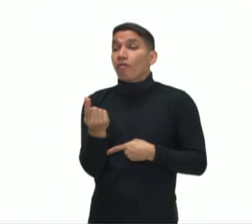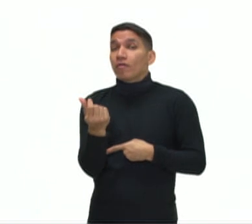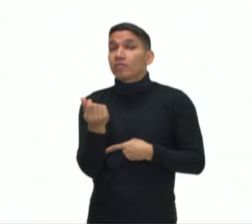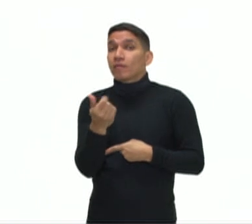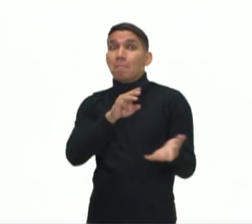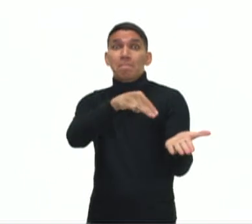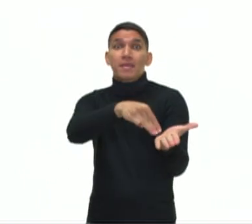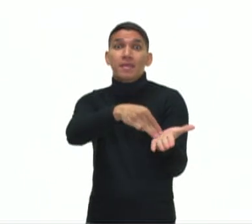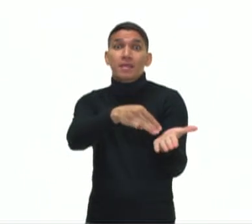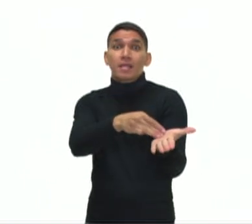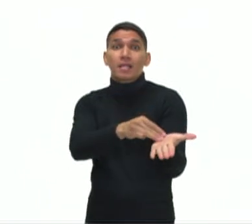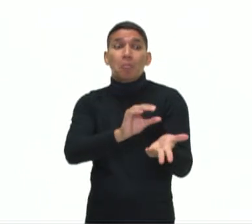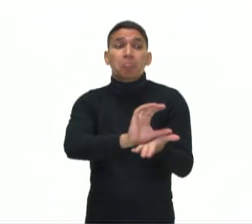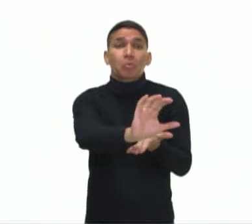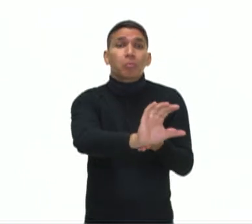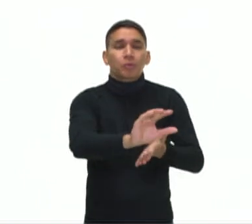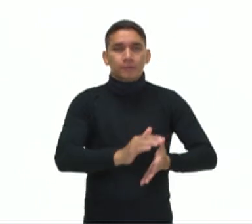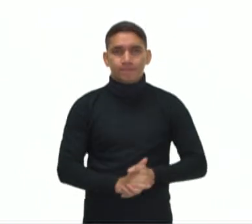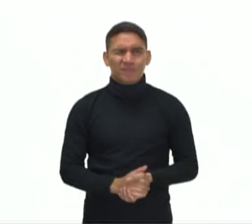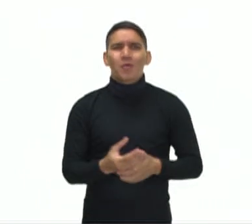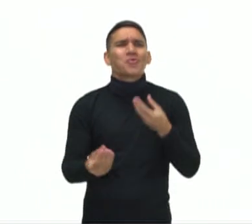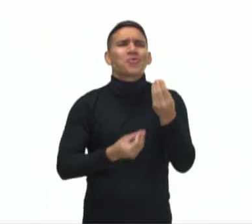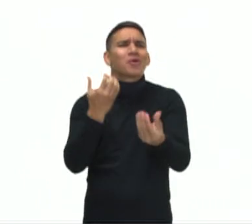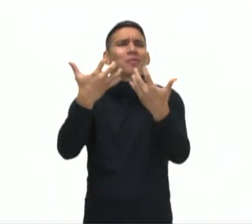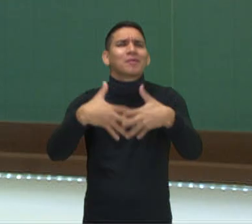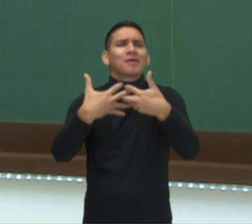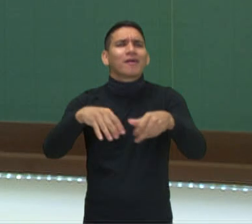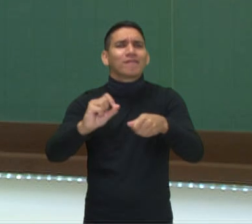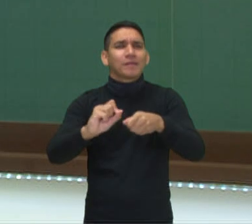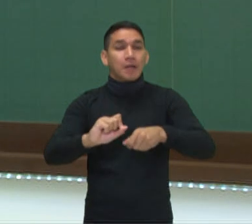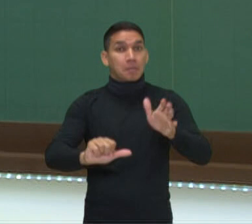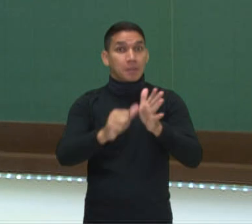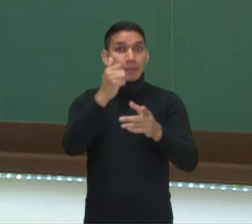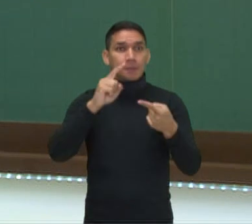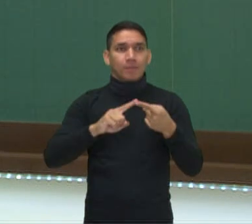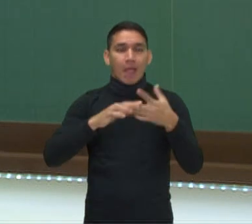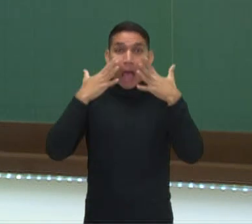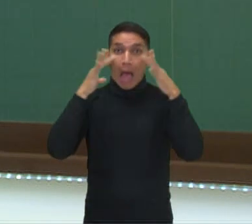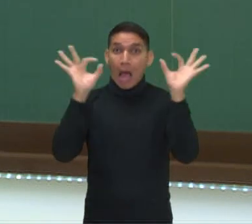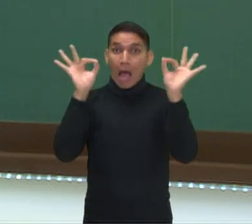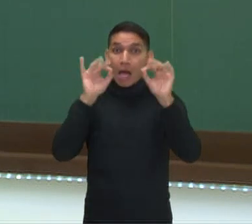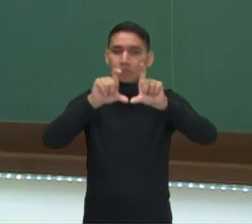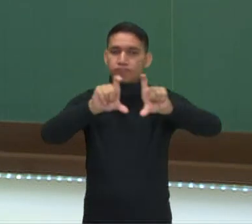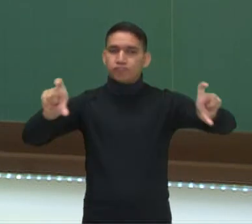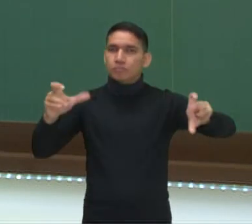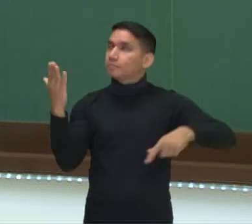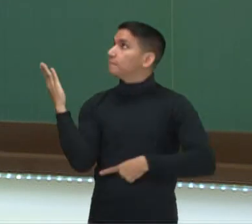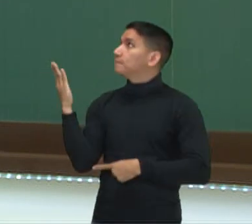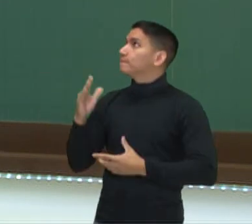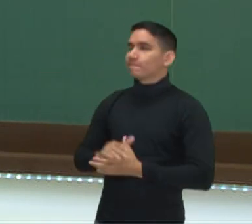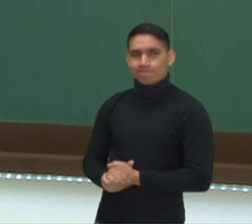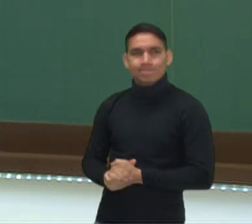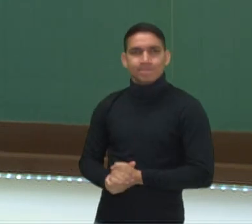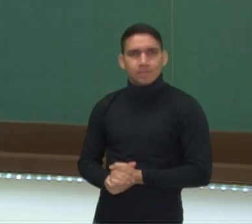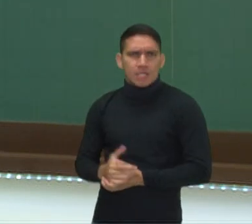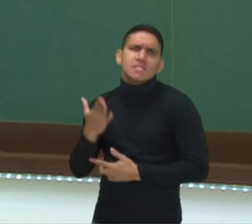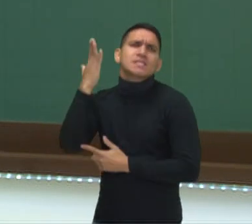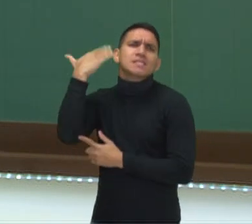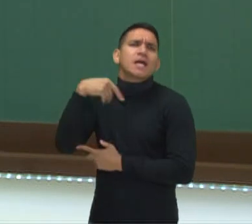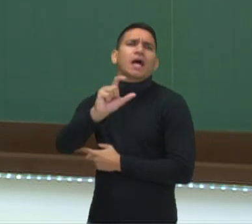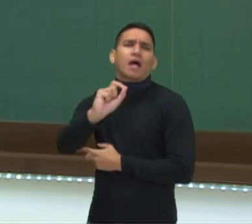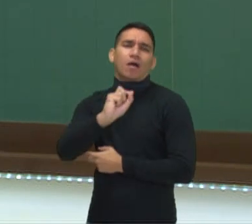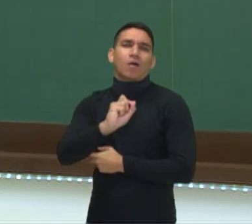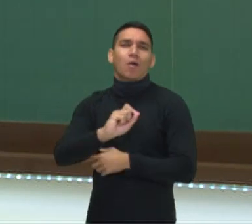custo. Como que a gente fez então, pessoal? Primeira coisa, prestamos atenção na função que foi dada, né? Já sabemos